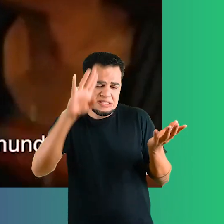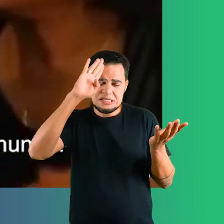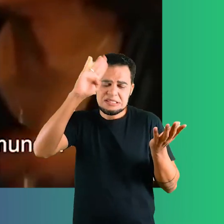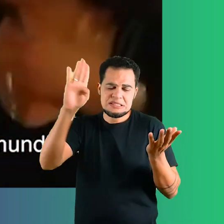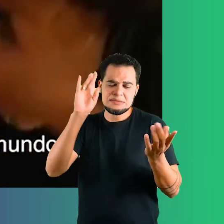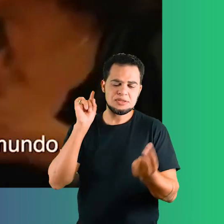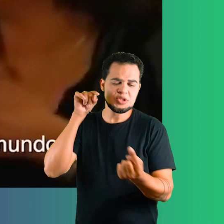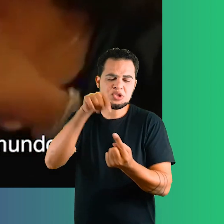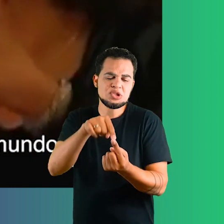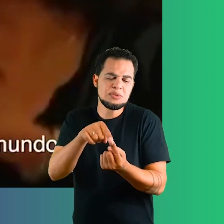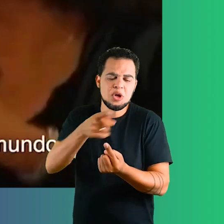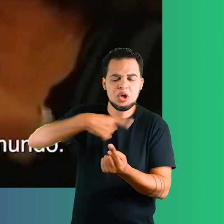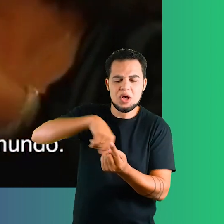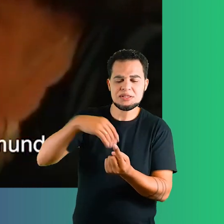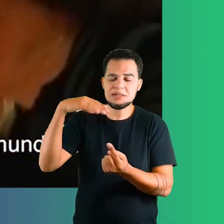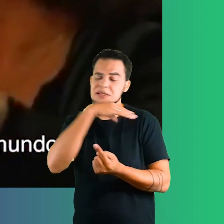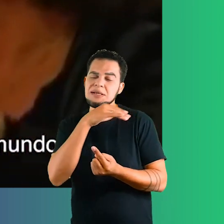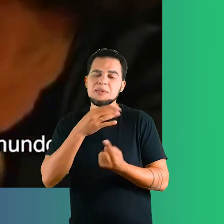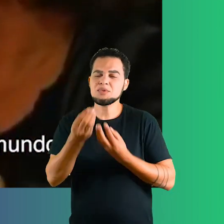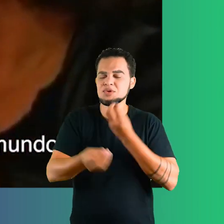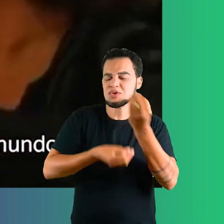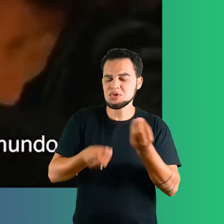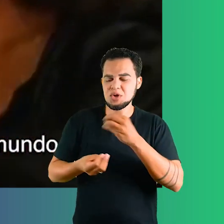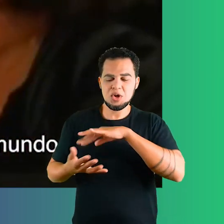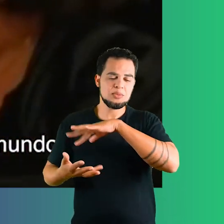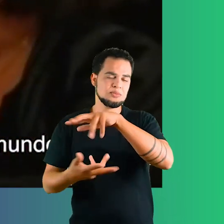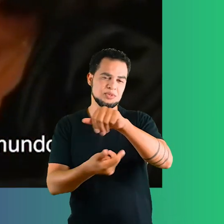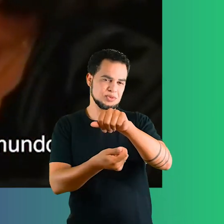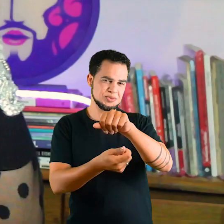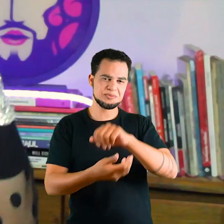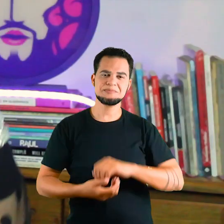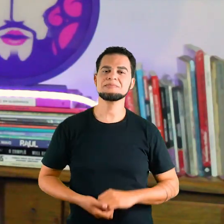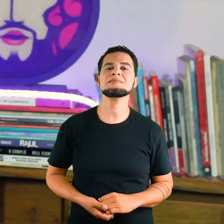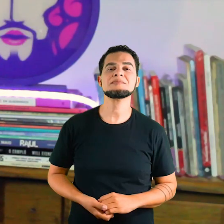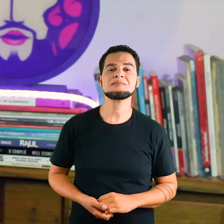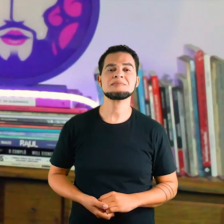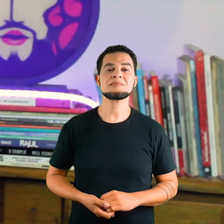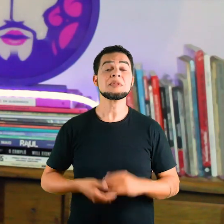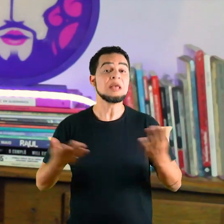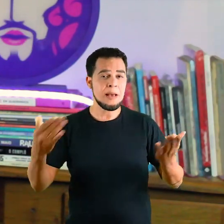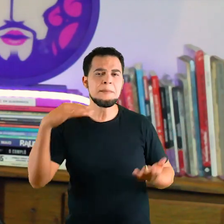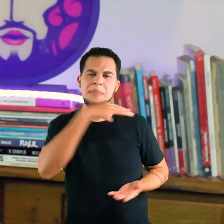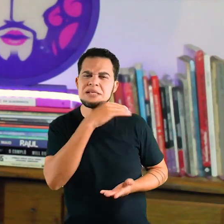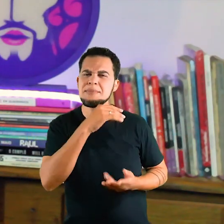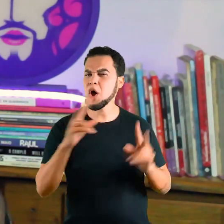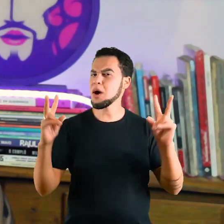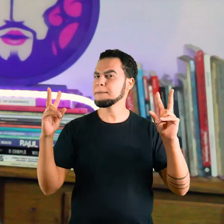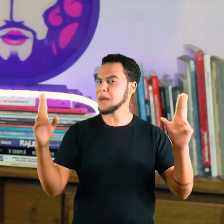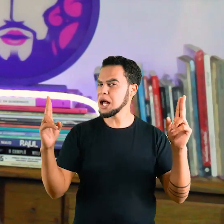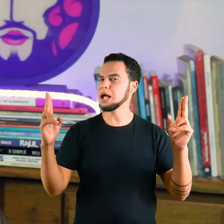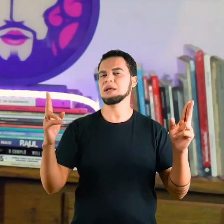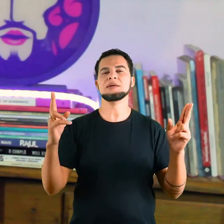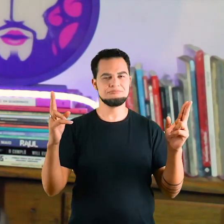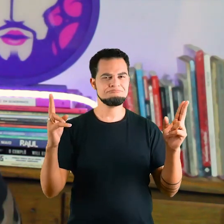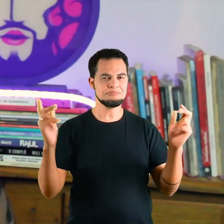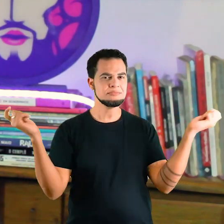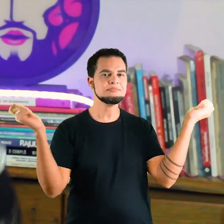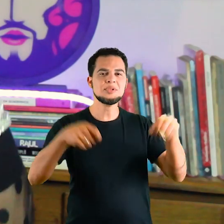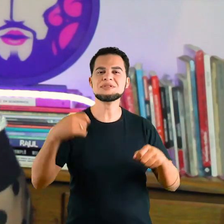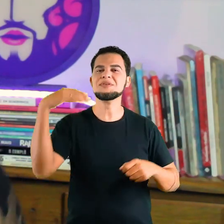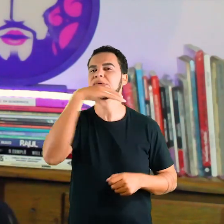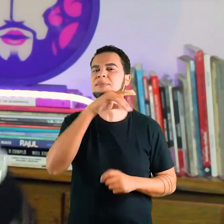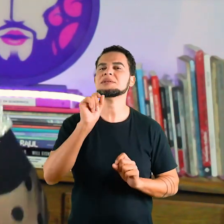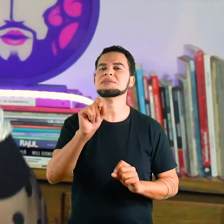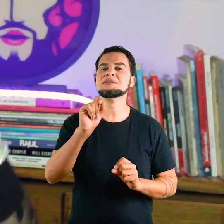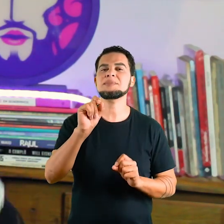the primary way in which we perceive the world. Nesse trecho que vocês viram, é possível a gente perceber